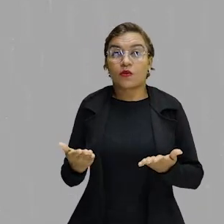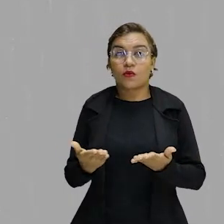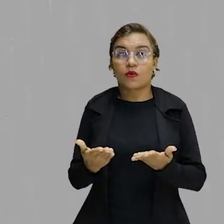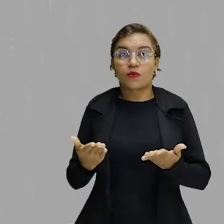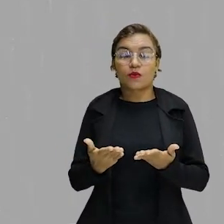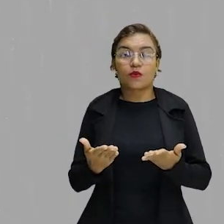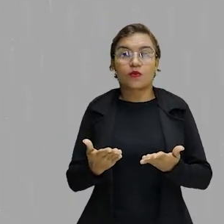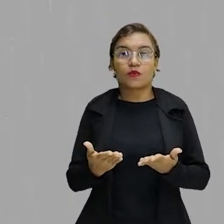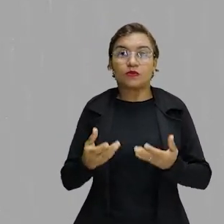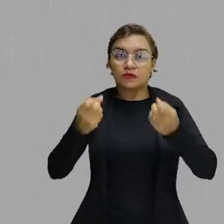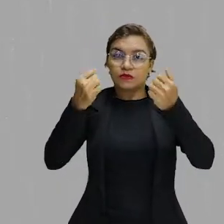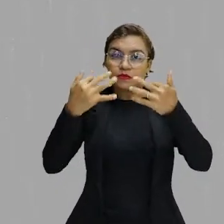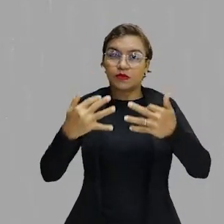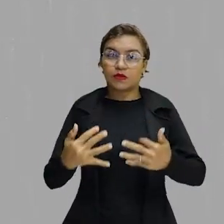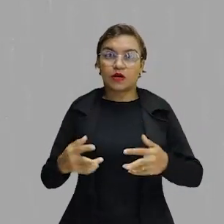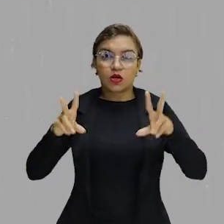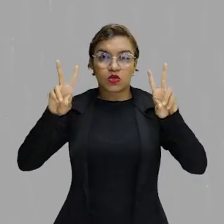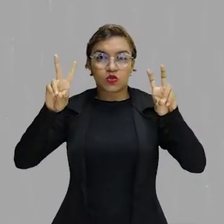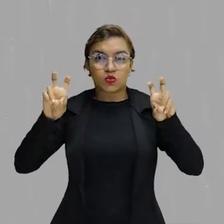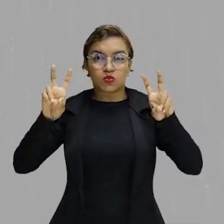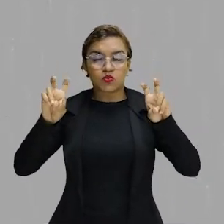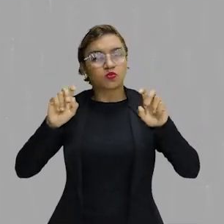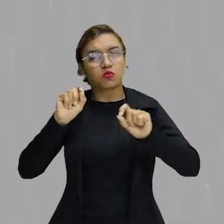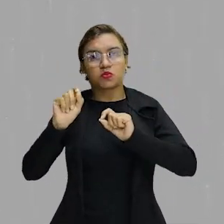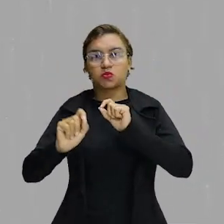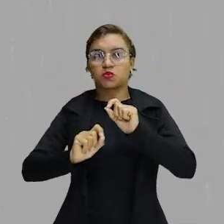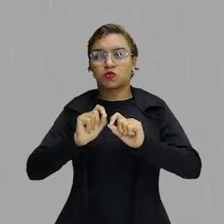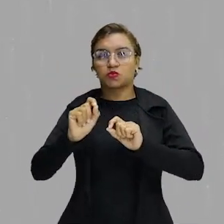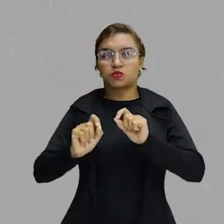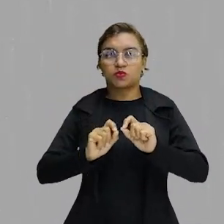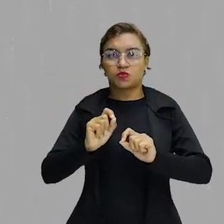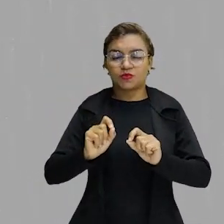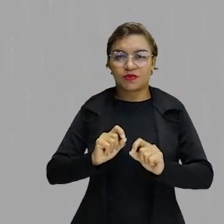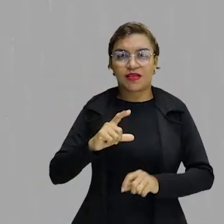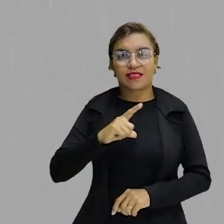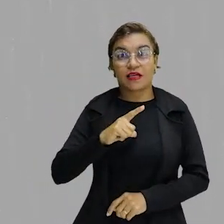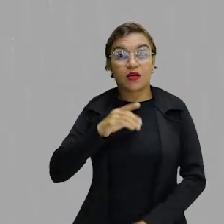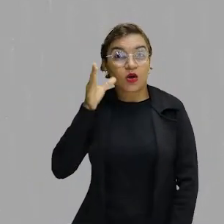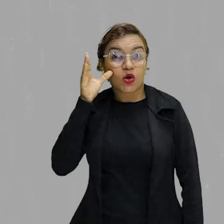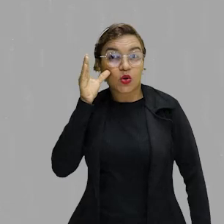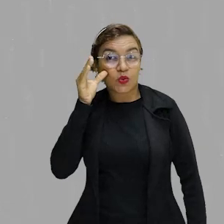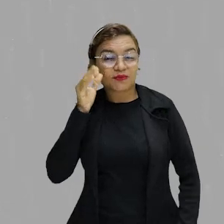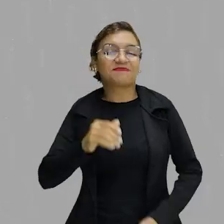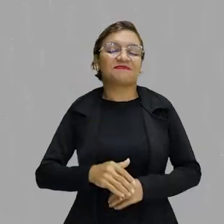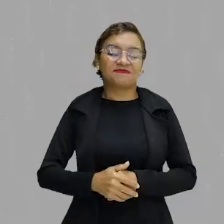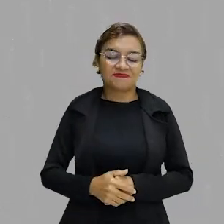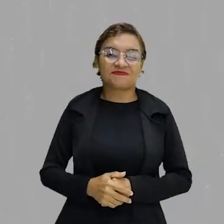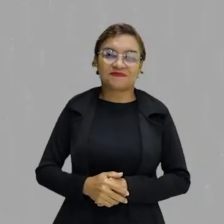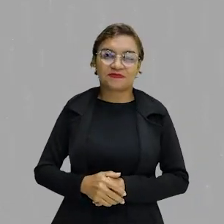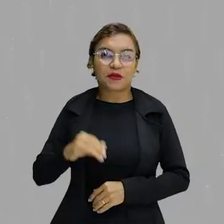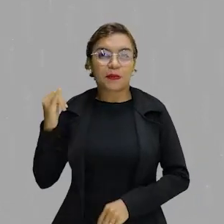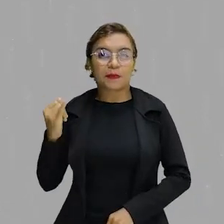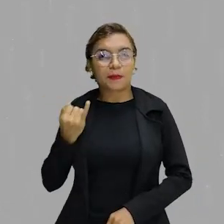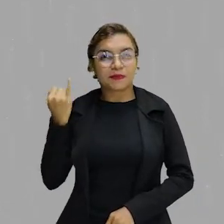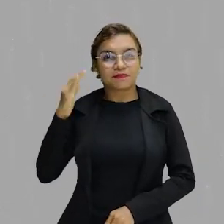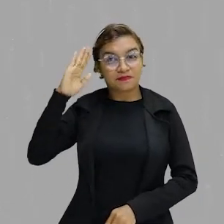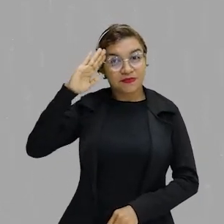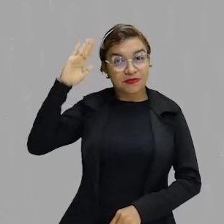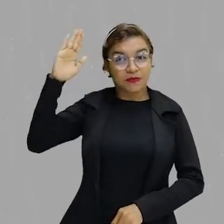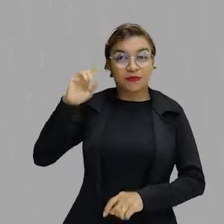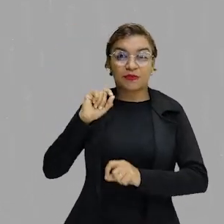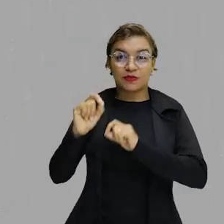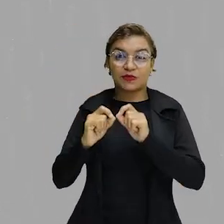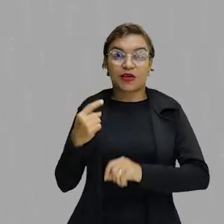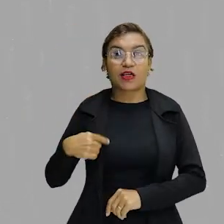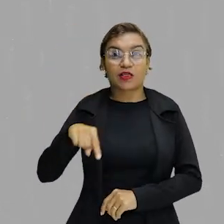vamos aí falar sobre um assunto que gera muita curiosidade, né? Principalmente para nós